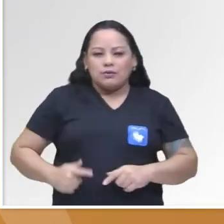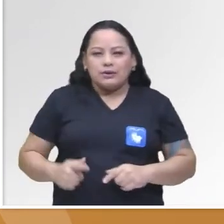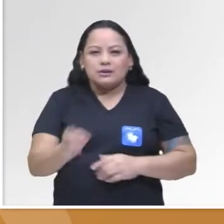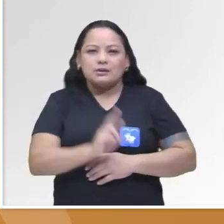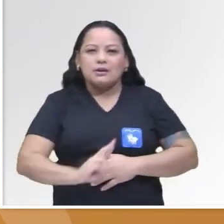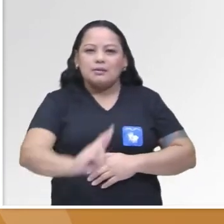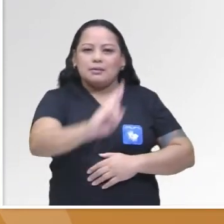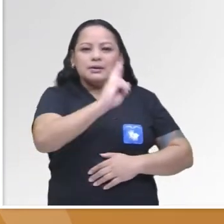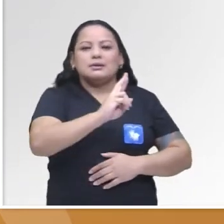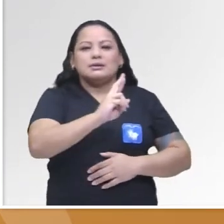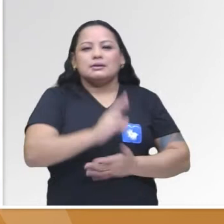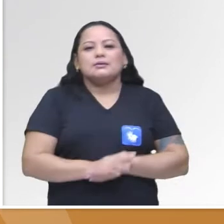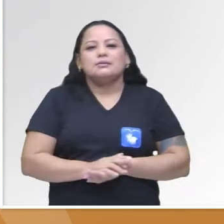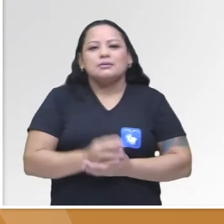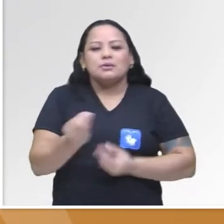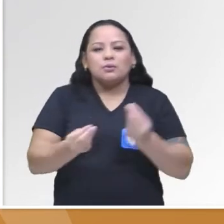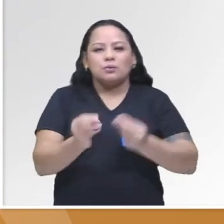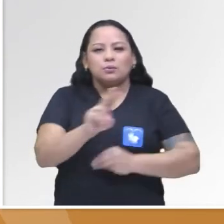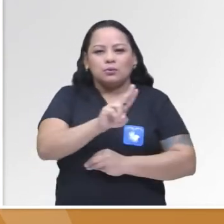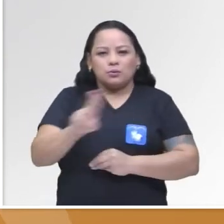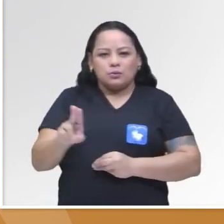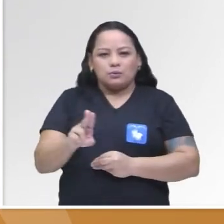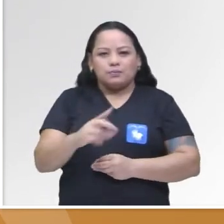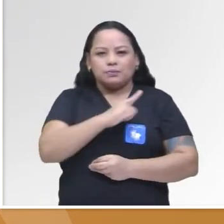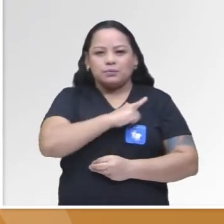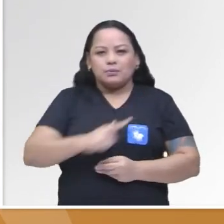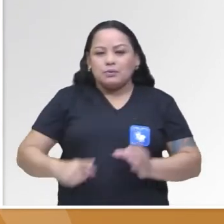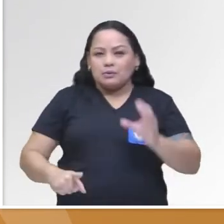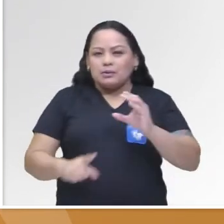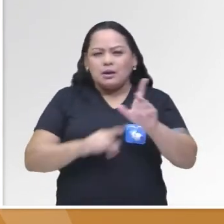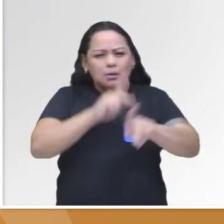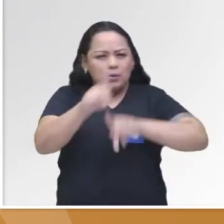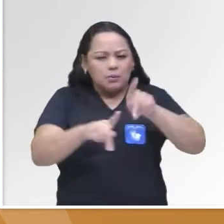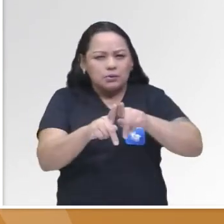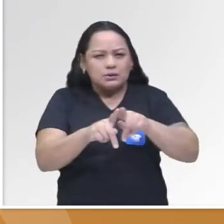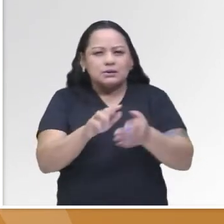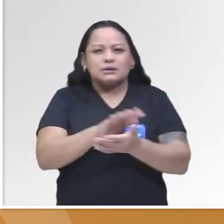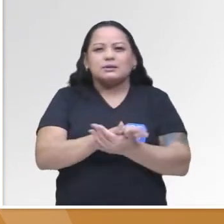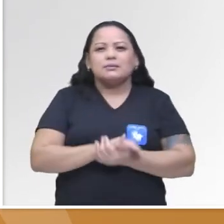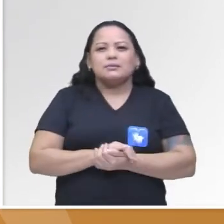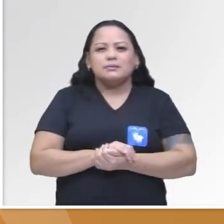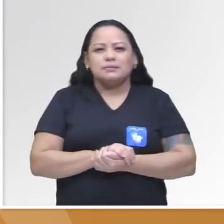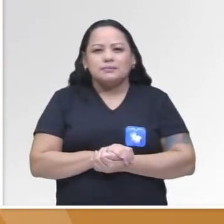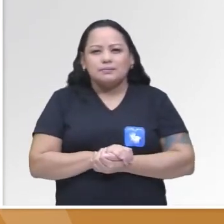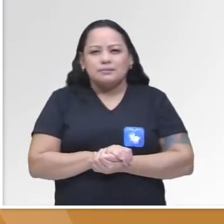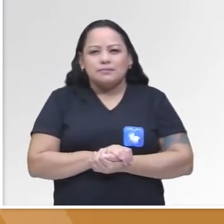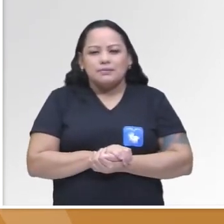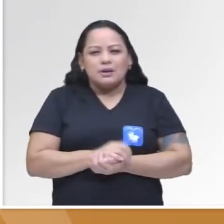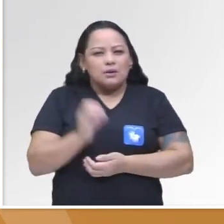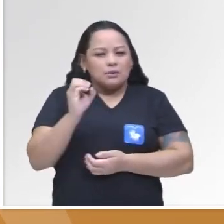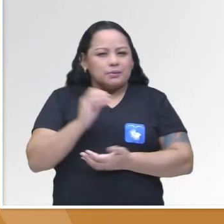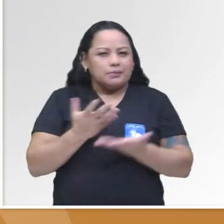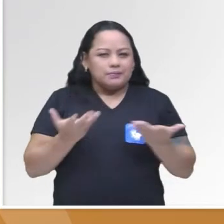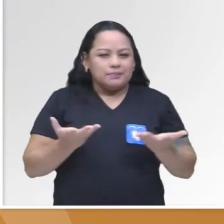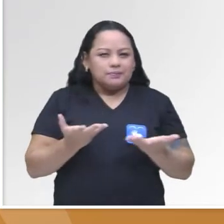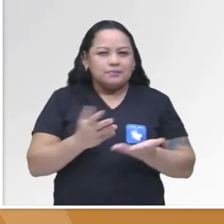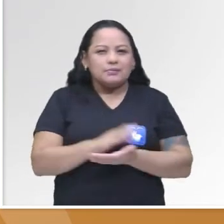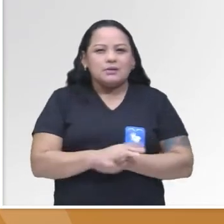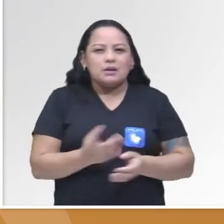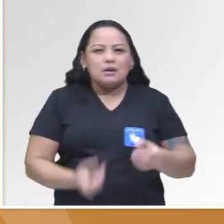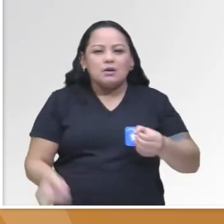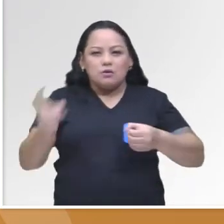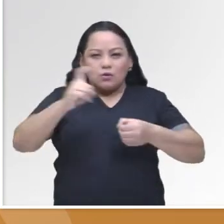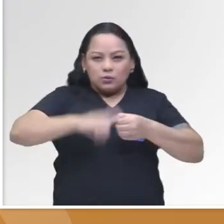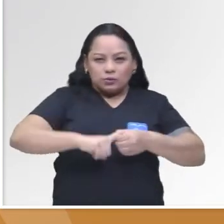representante desse estilo de governo chamado de populista. Em nenhum momento ele foi comunista. Ok? Mas, voltando